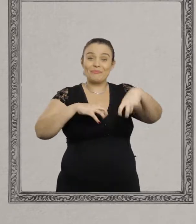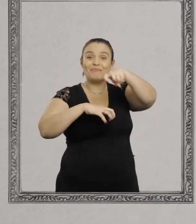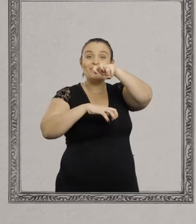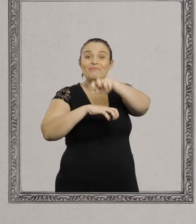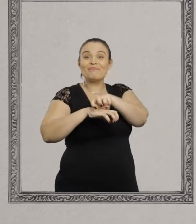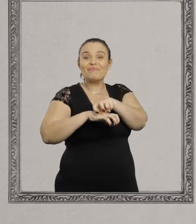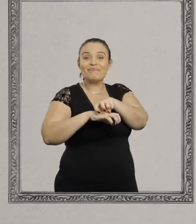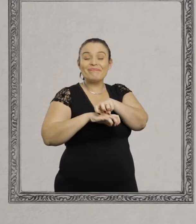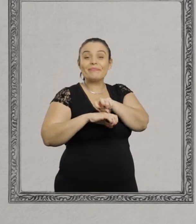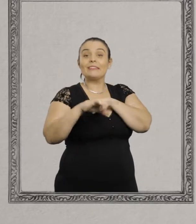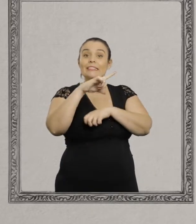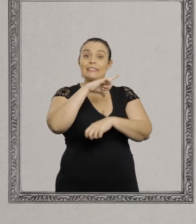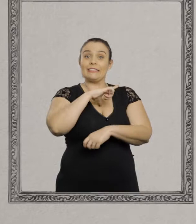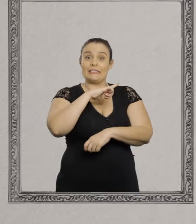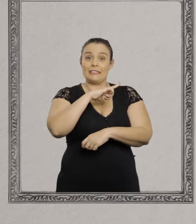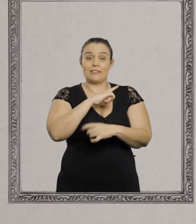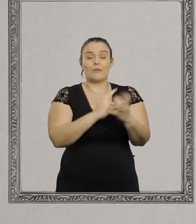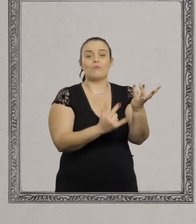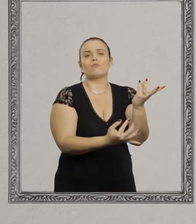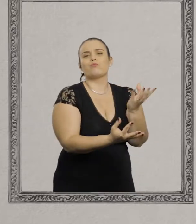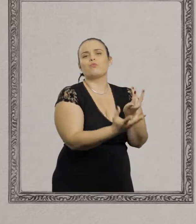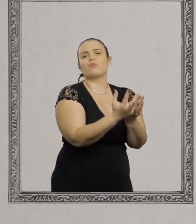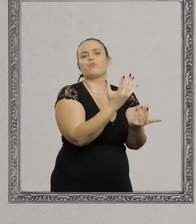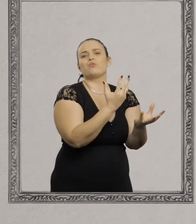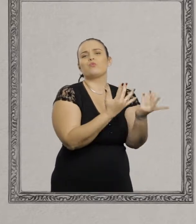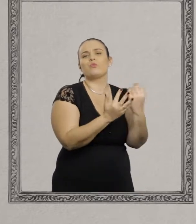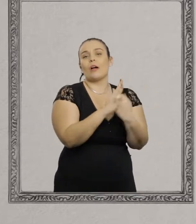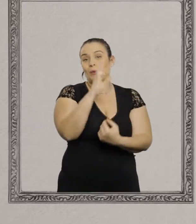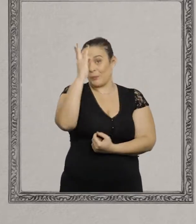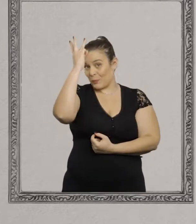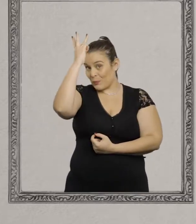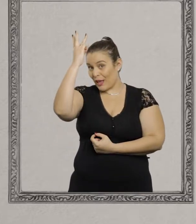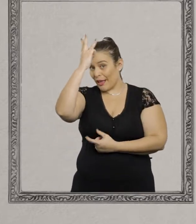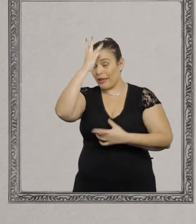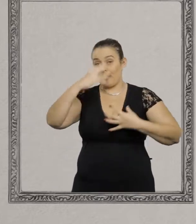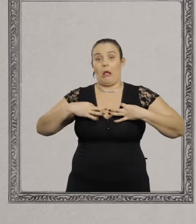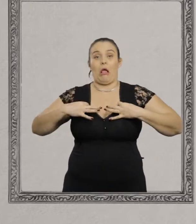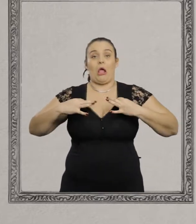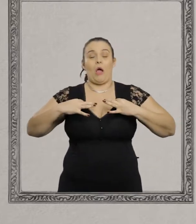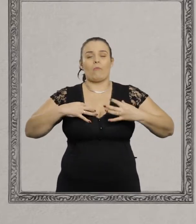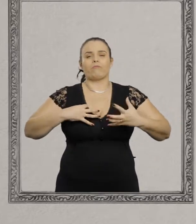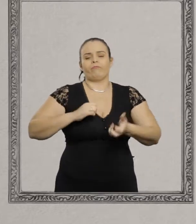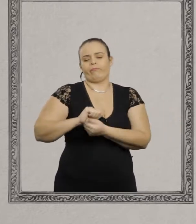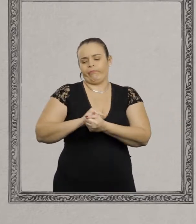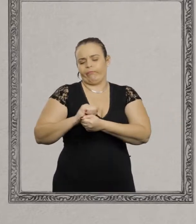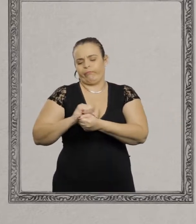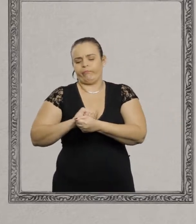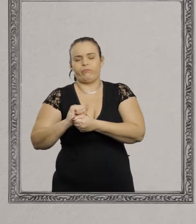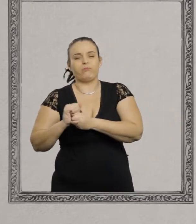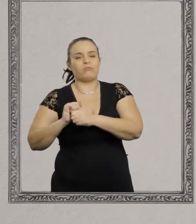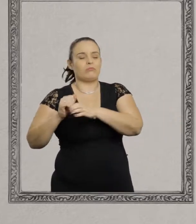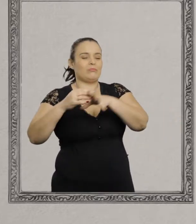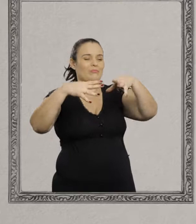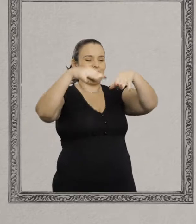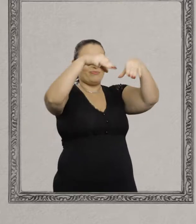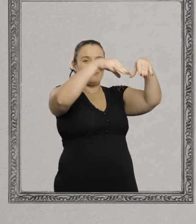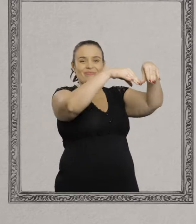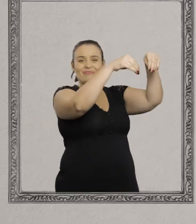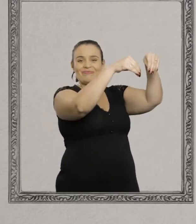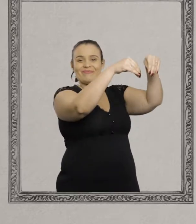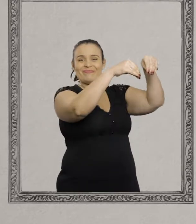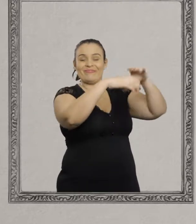como bancos. Havia também uma enorme lareira. Wendy estendia as roupas limpas para secar na